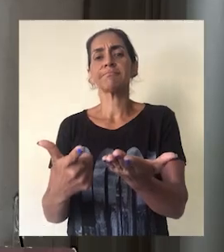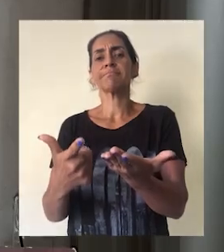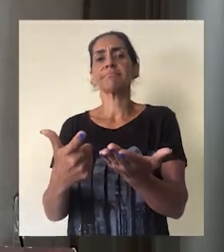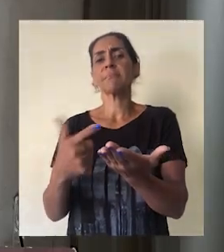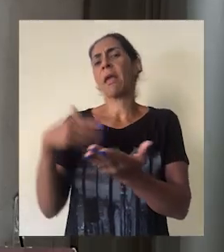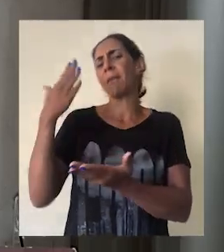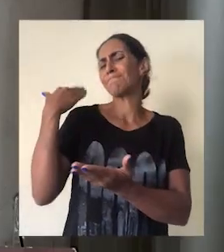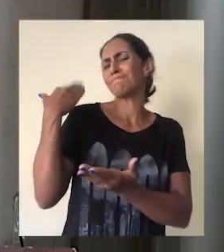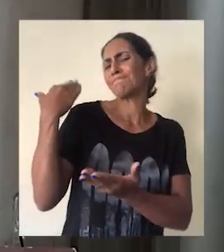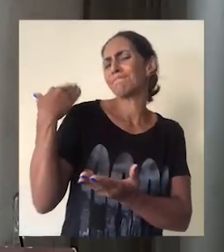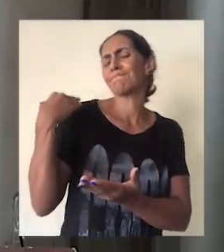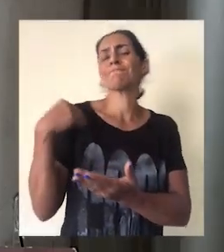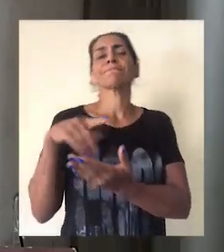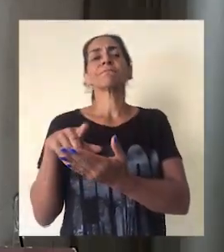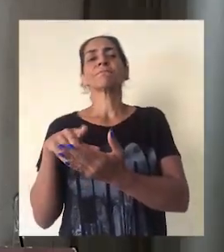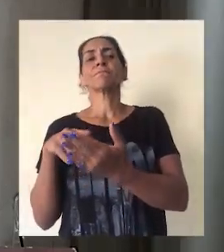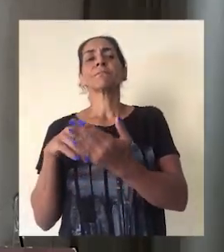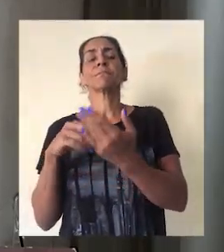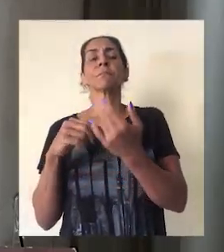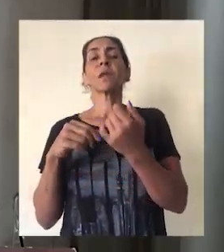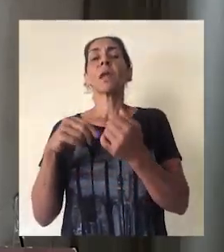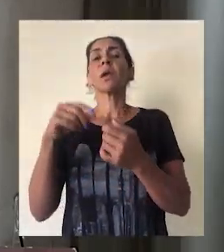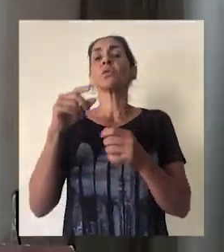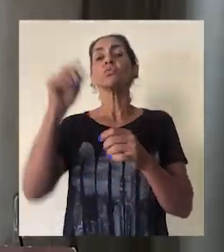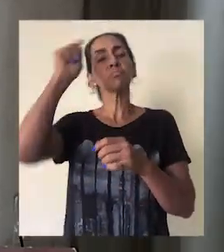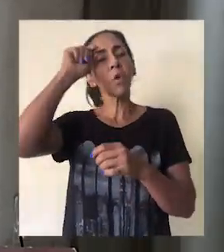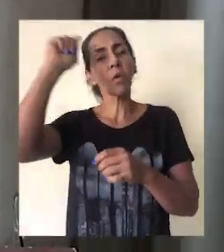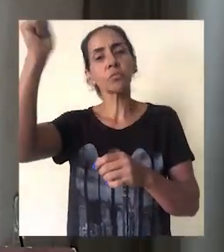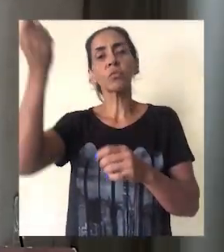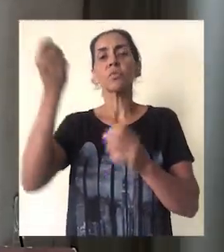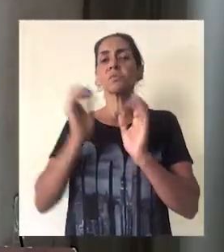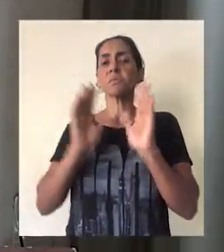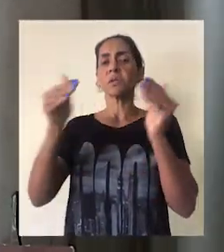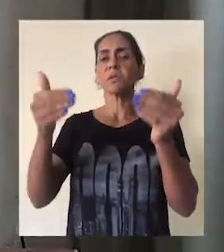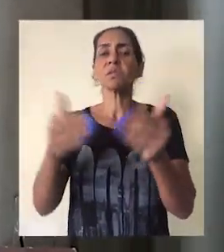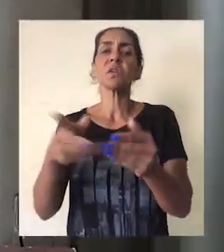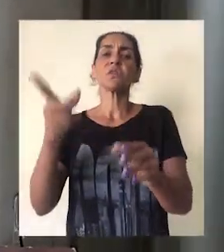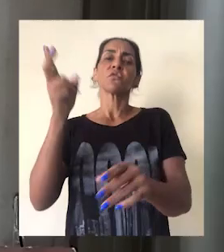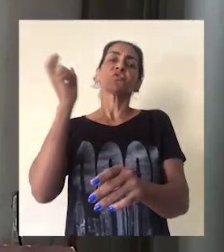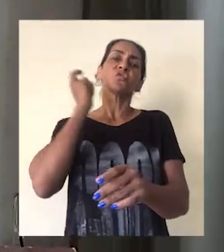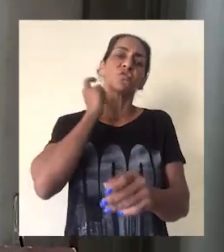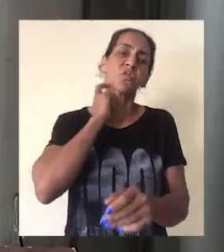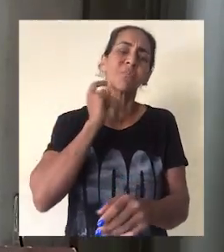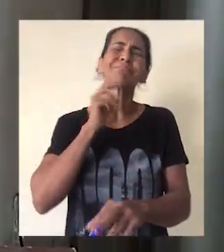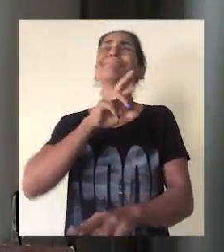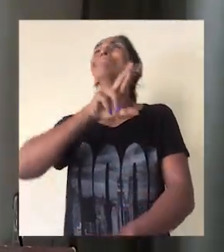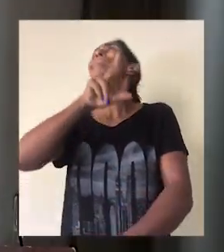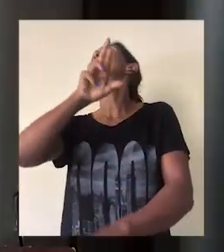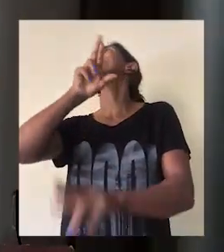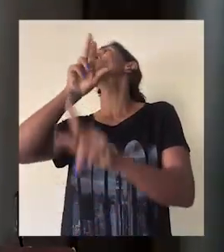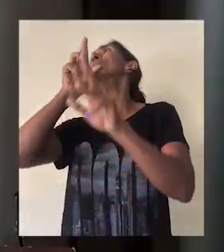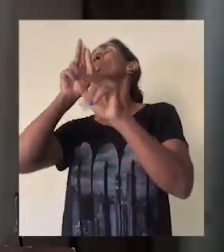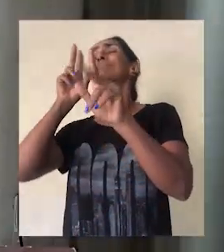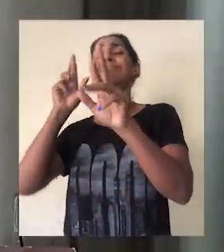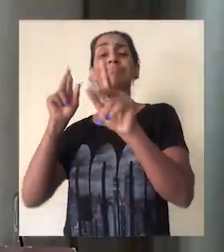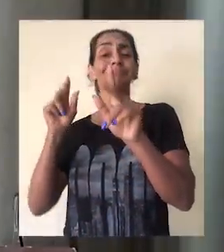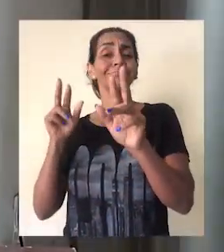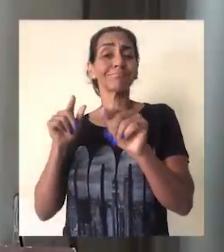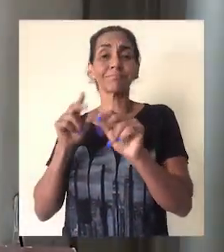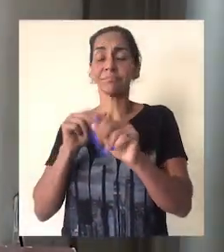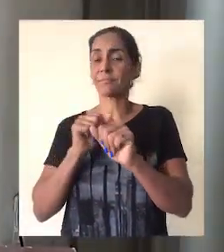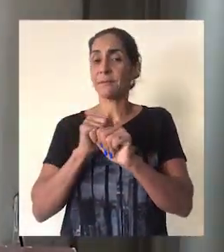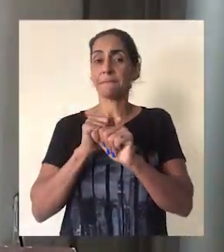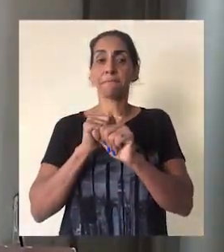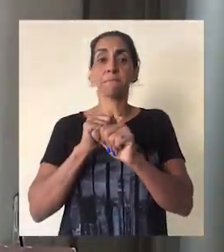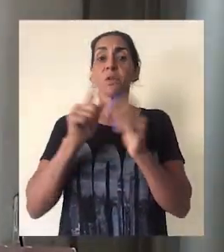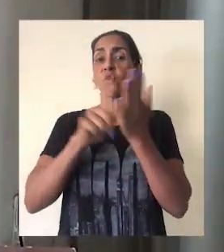livro, sobre a edição, sobre o Bram Stoker, a história dele, a história de Drácula. Gente, é muito legal, olha. E aí tem